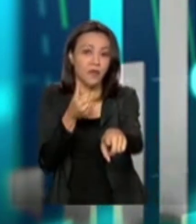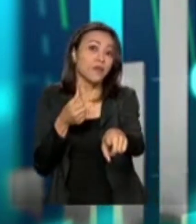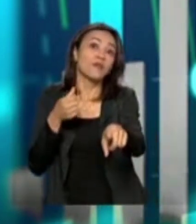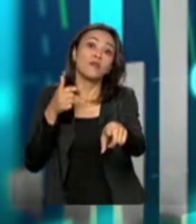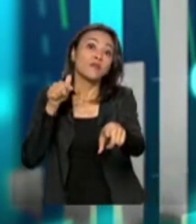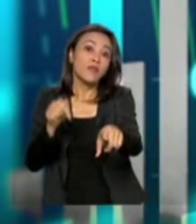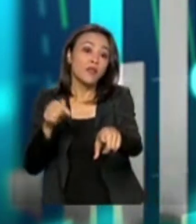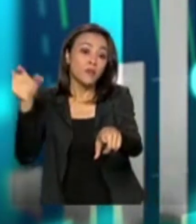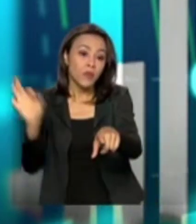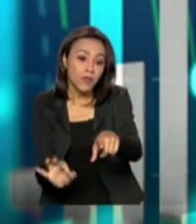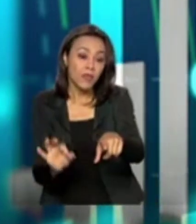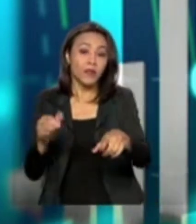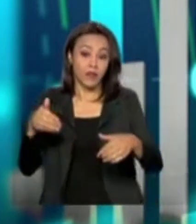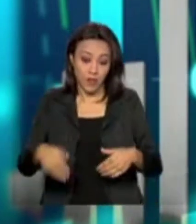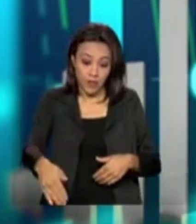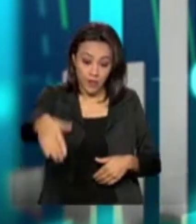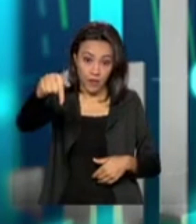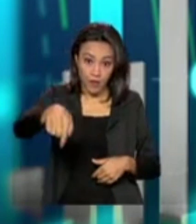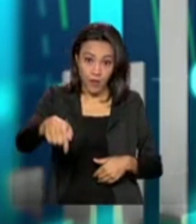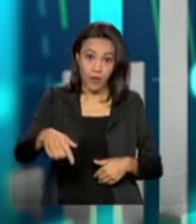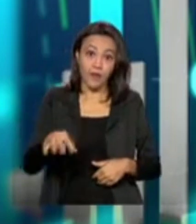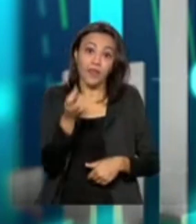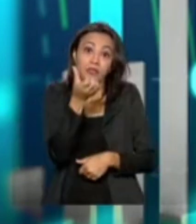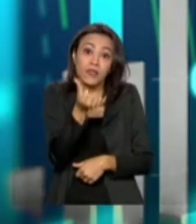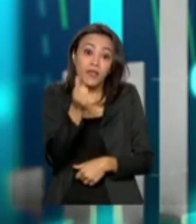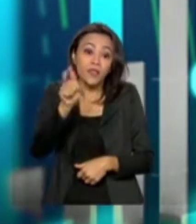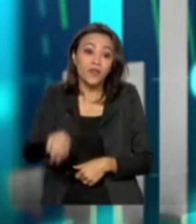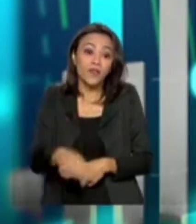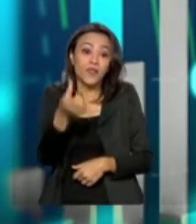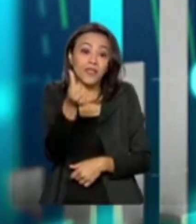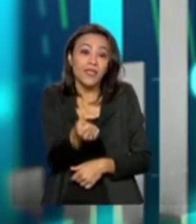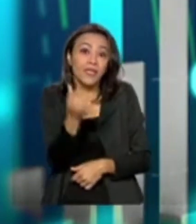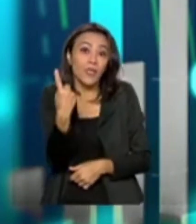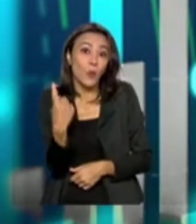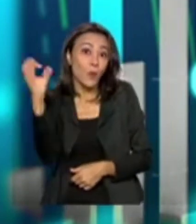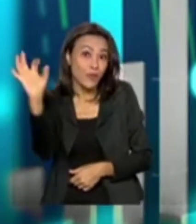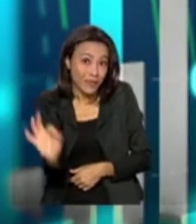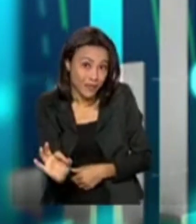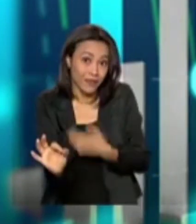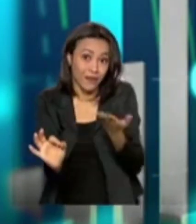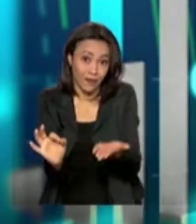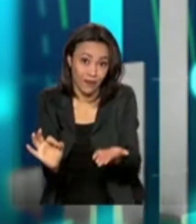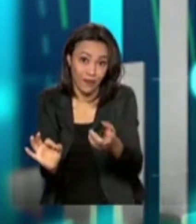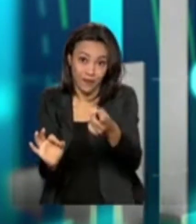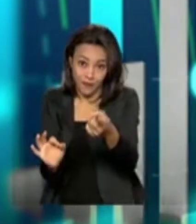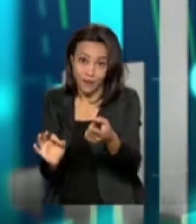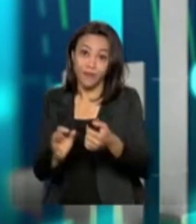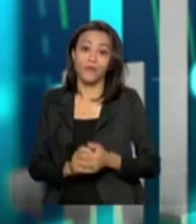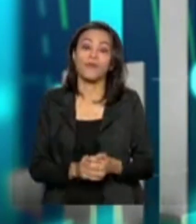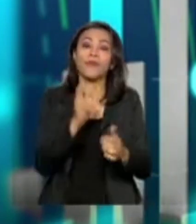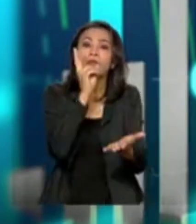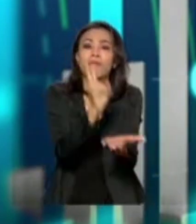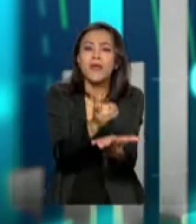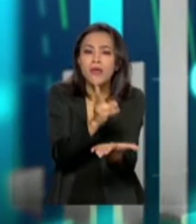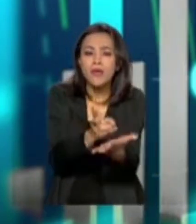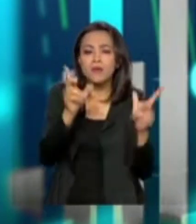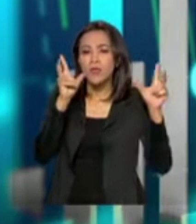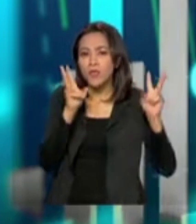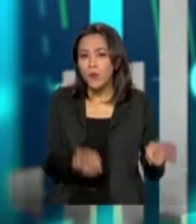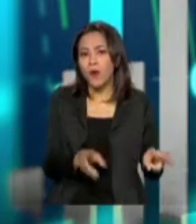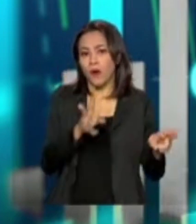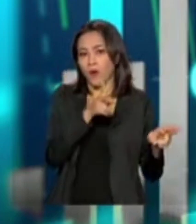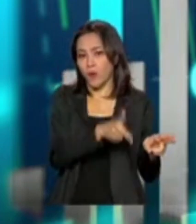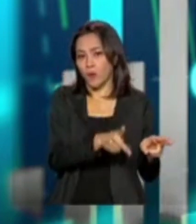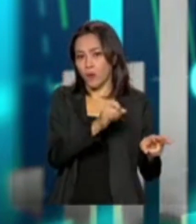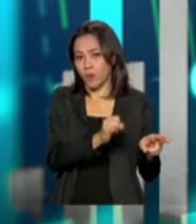essa semana, temos uma expectativa de inflação de 6,61%. Da mesma forma, em relação ao PIB, no início do ano a expectativa